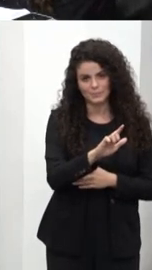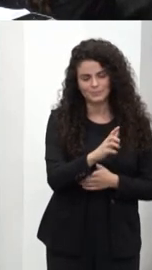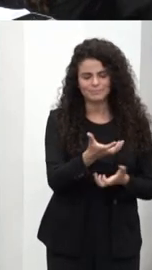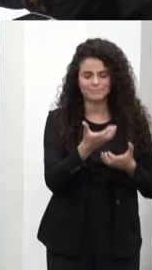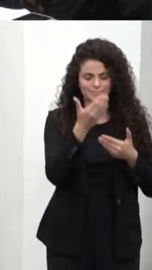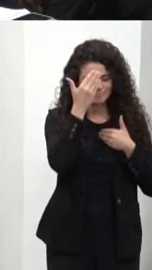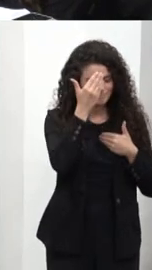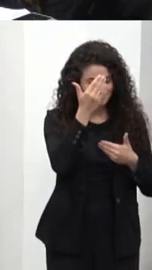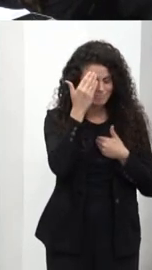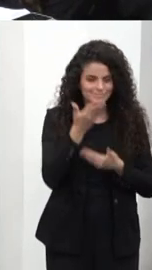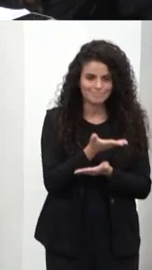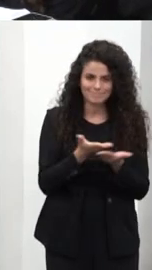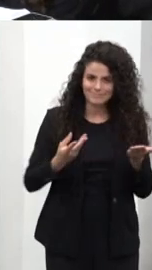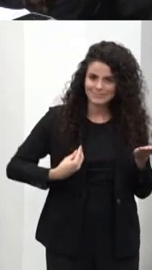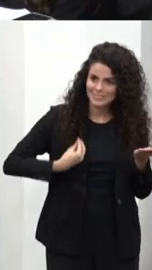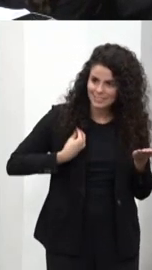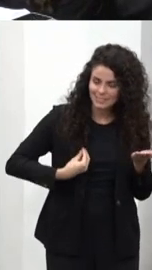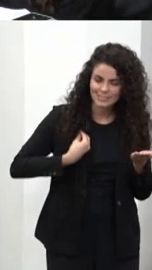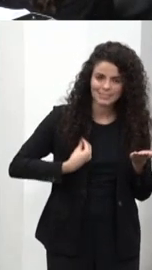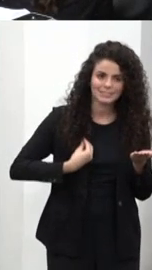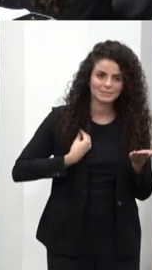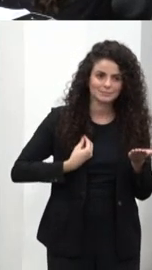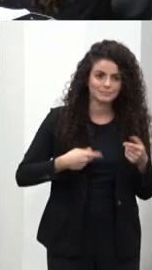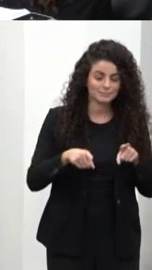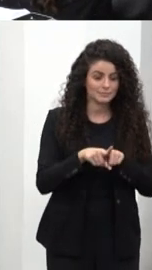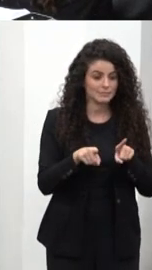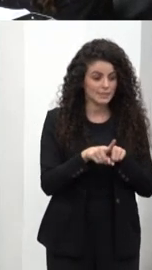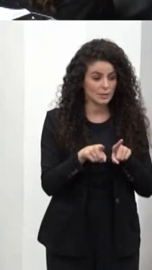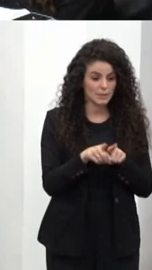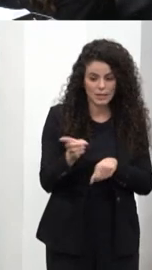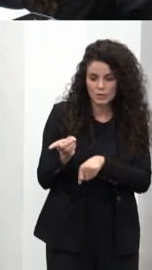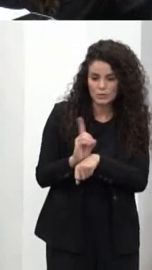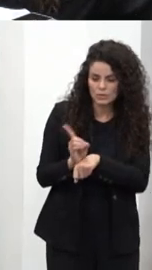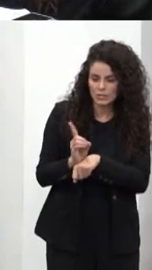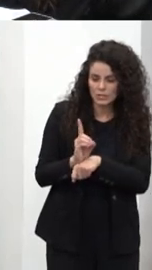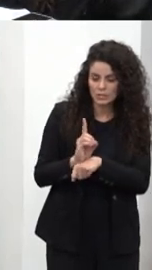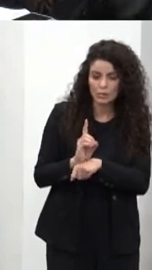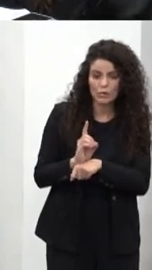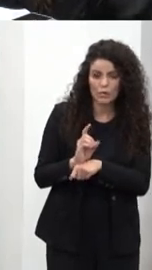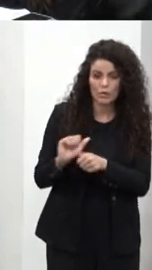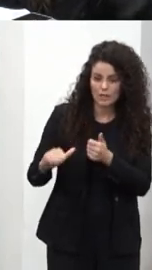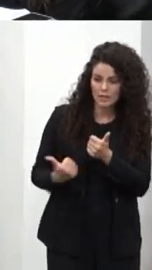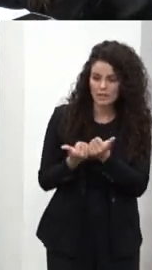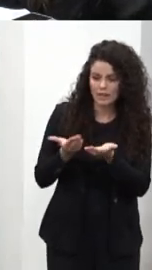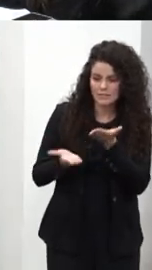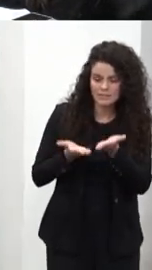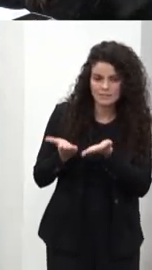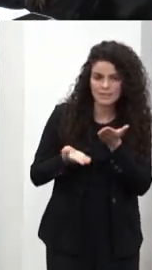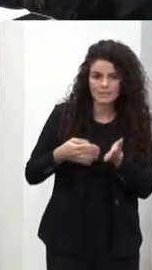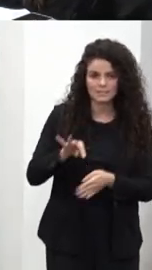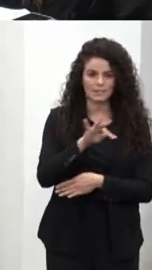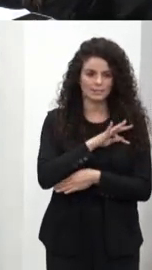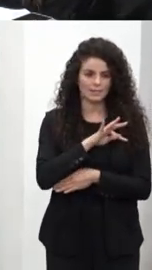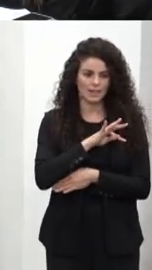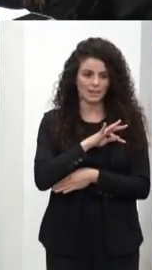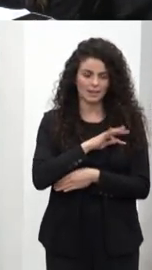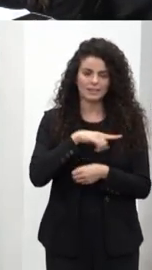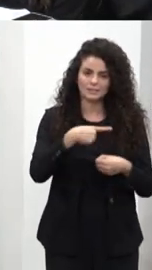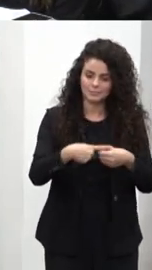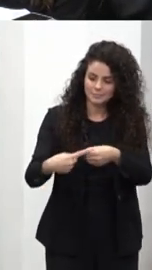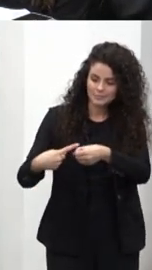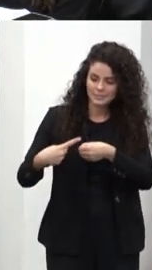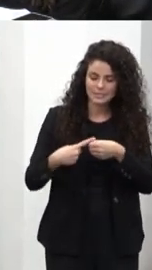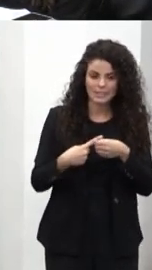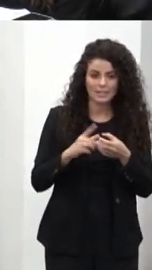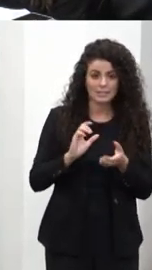pela presença o diretor de assistência técnica estados Distrito Federal e municípios da secretaria nacional